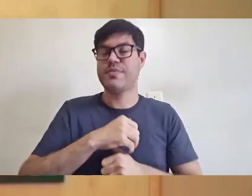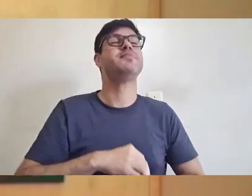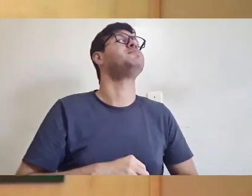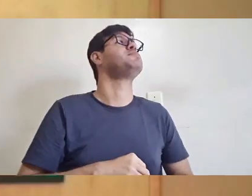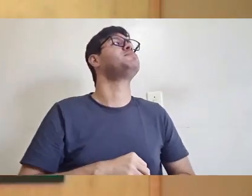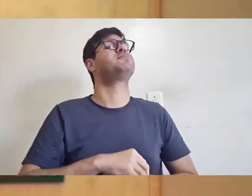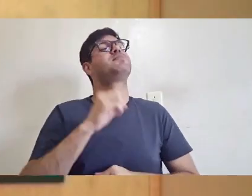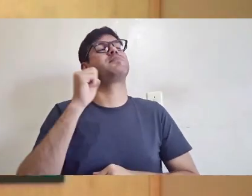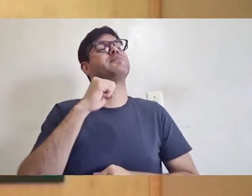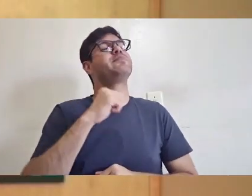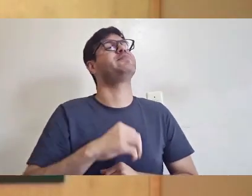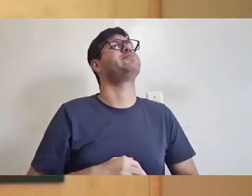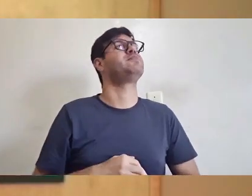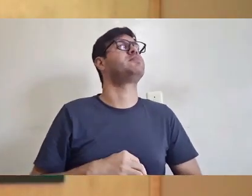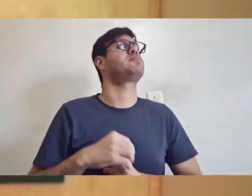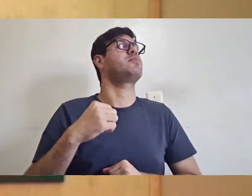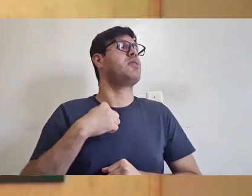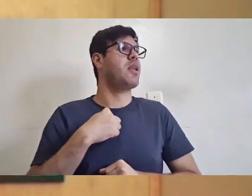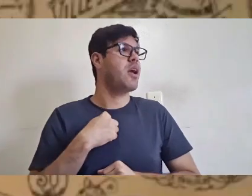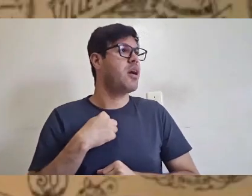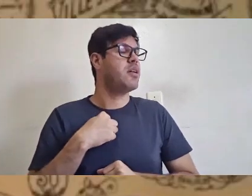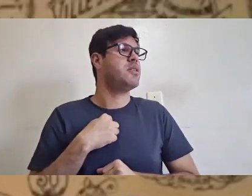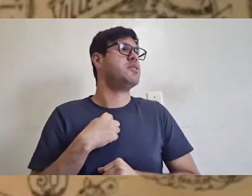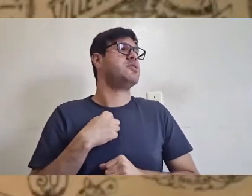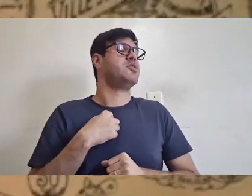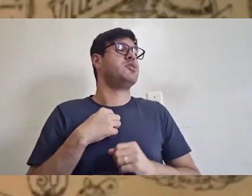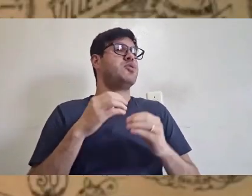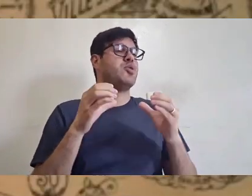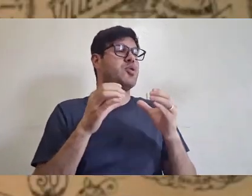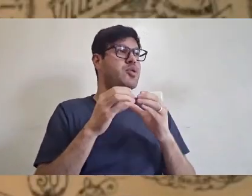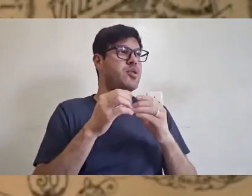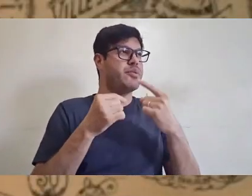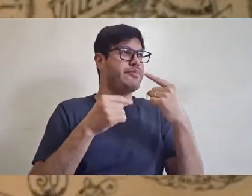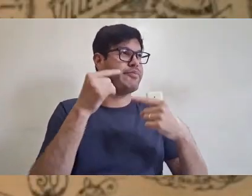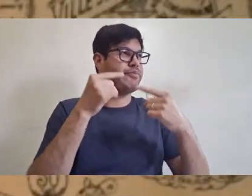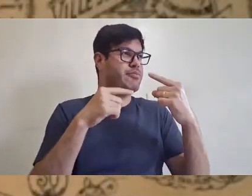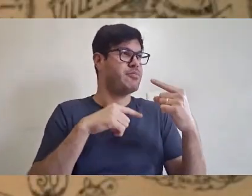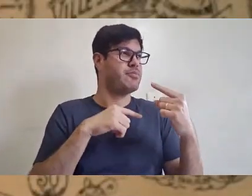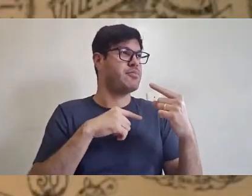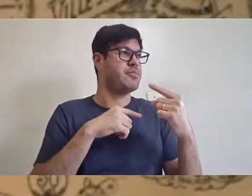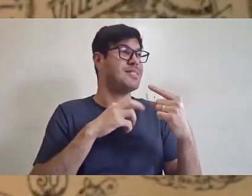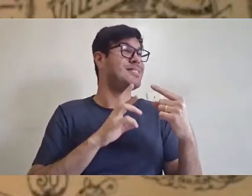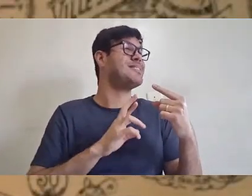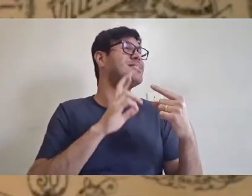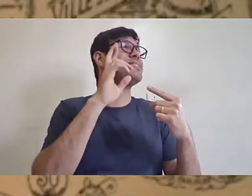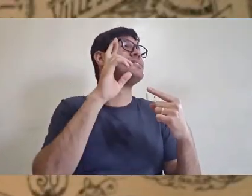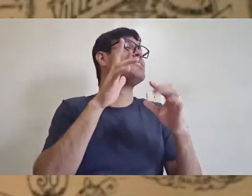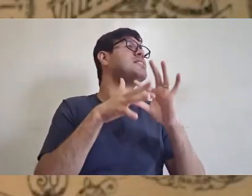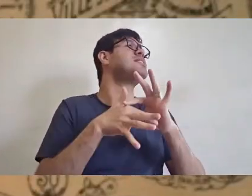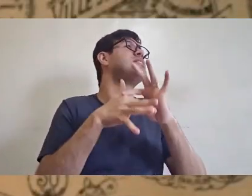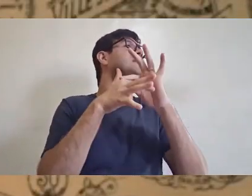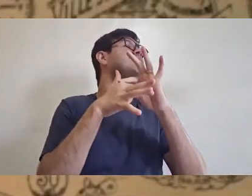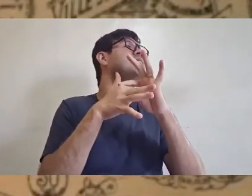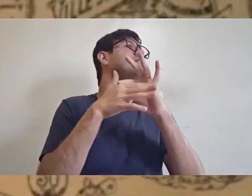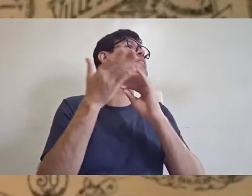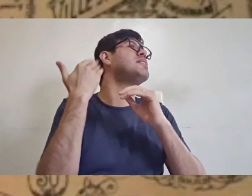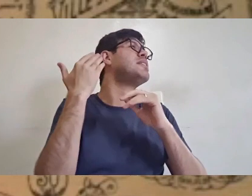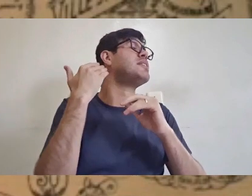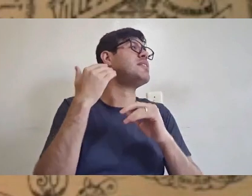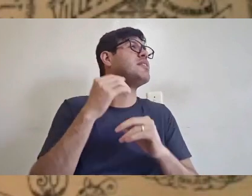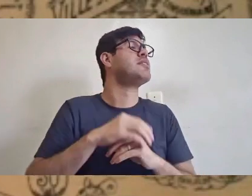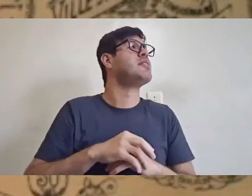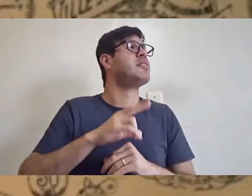prefeito, né? Pertencíamos a um grupo político que era comandado pelo ex-prefeito